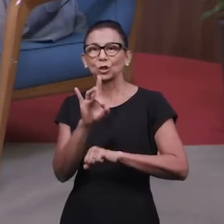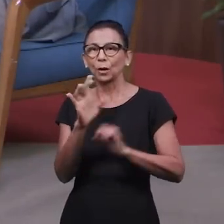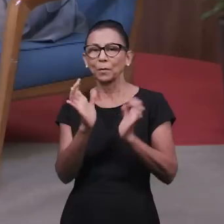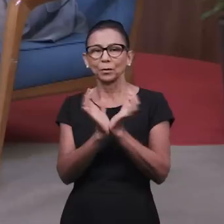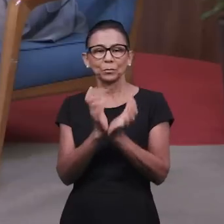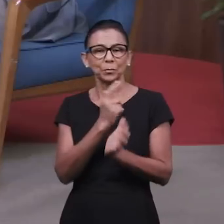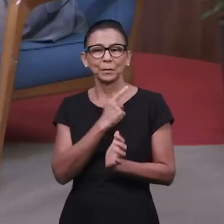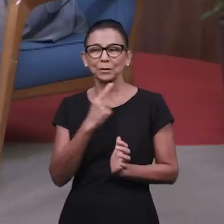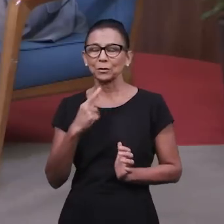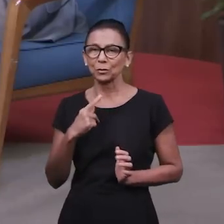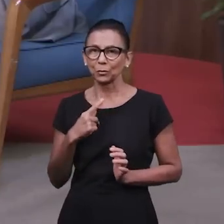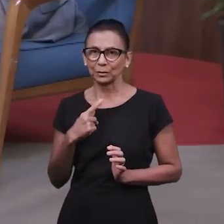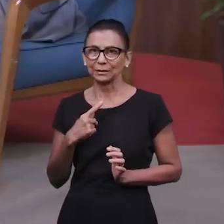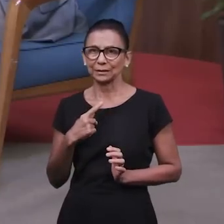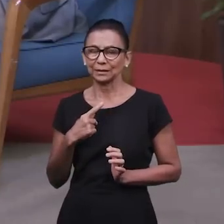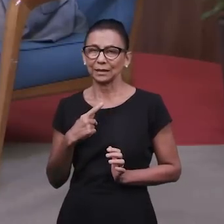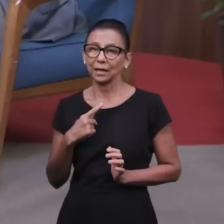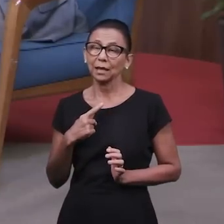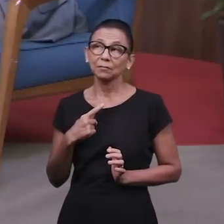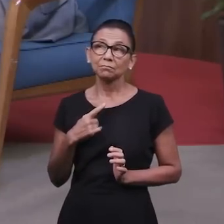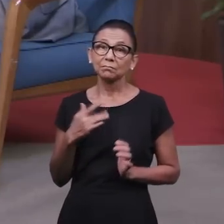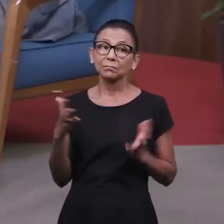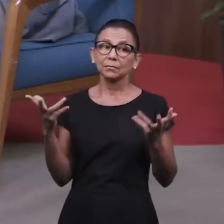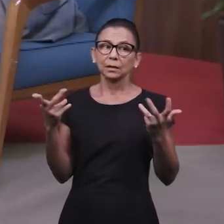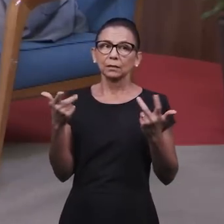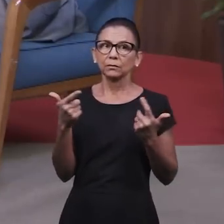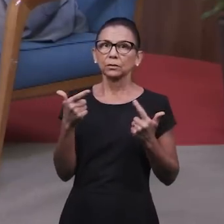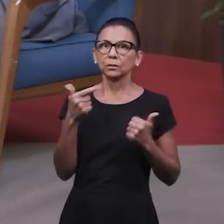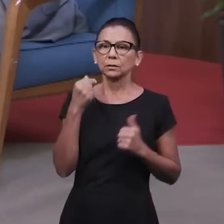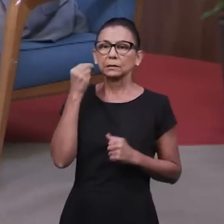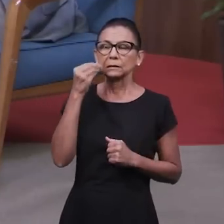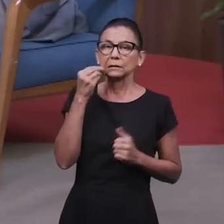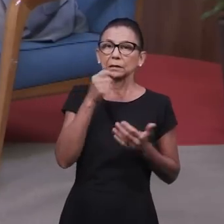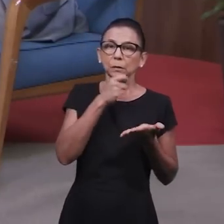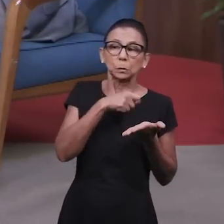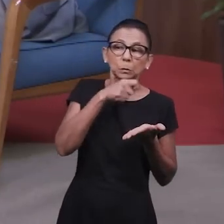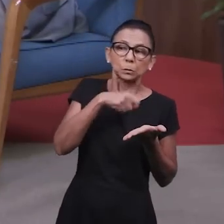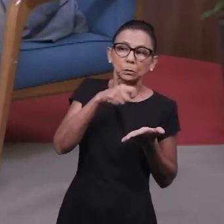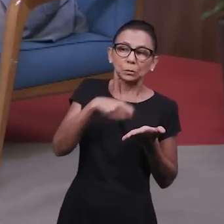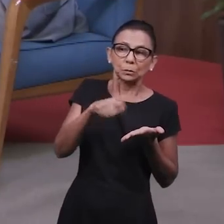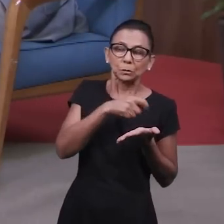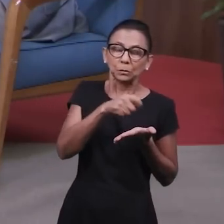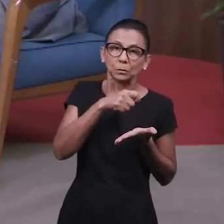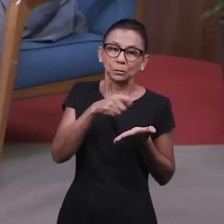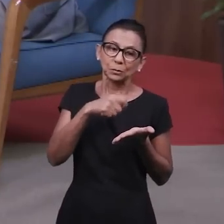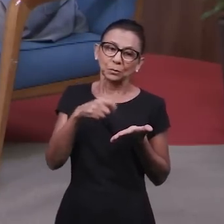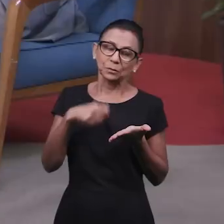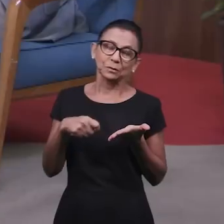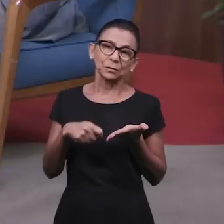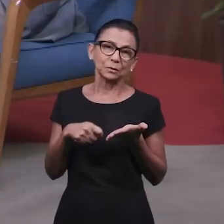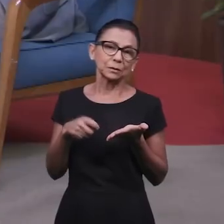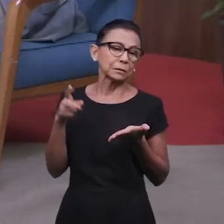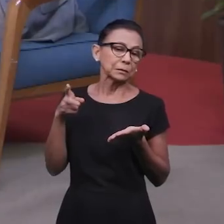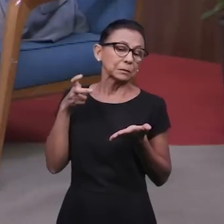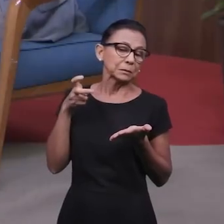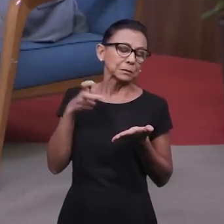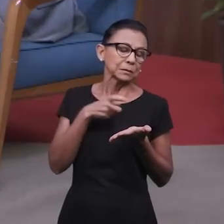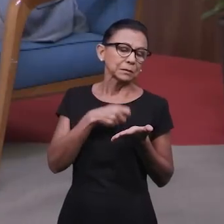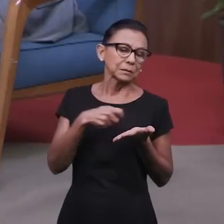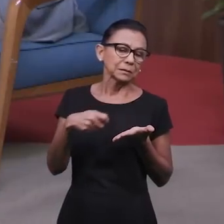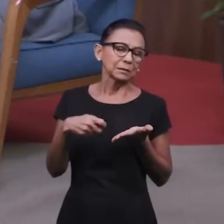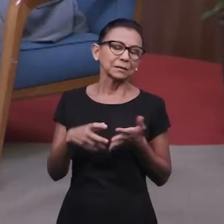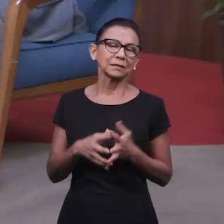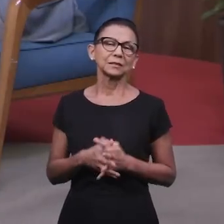é uma experiência maravilhosa. Quando eu estou ali, eu estou anotando tudo, porque a gente sai com uma riqueza, né, maravilhosa. Puxa, e isso...